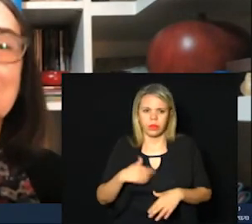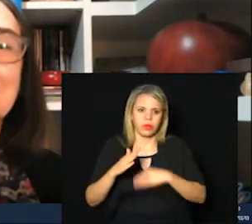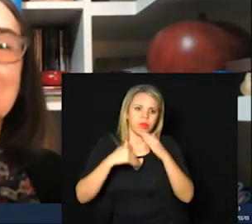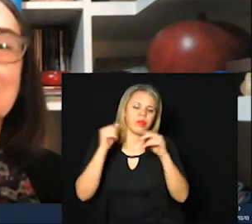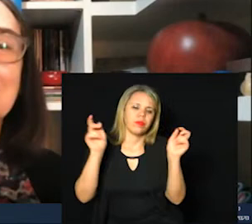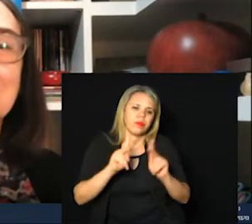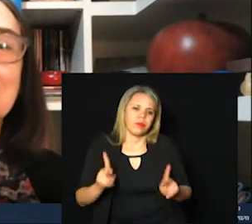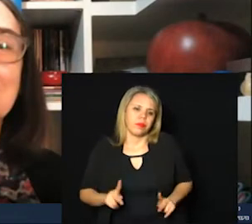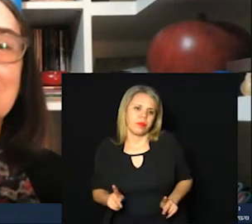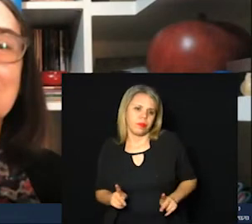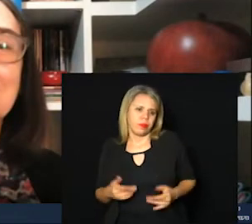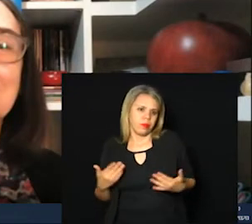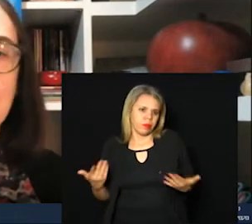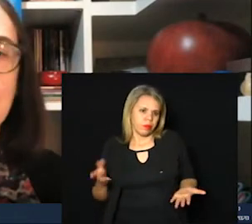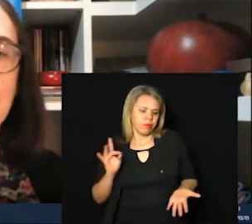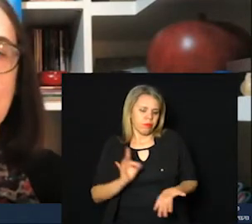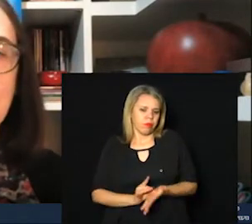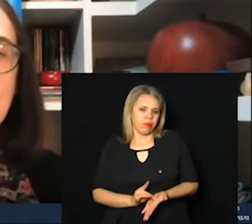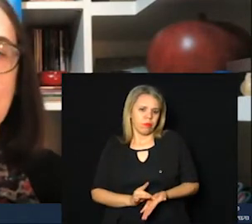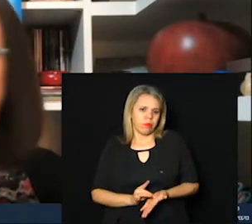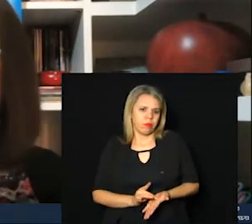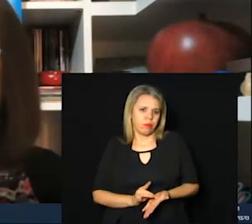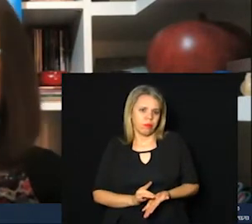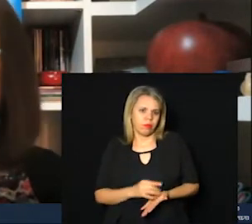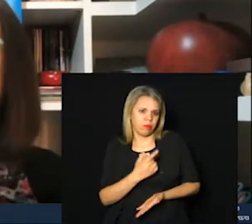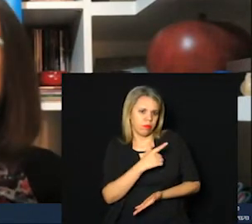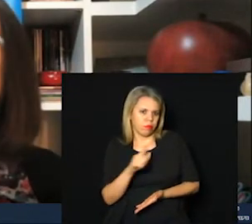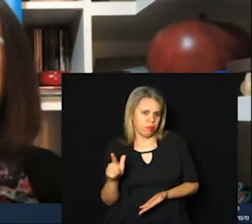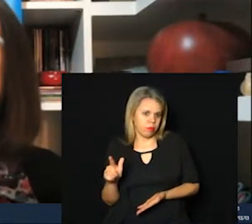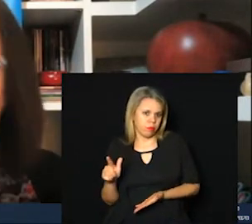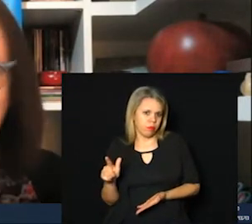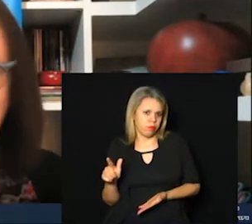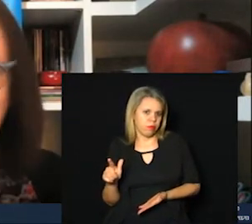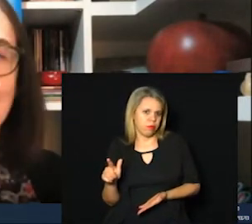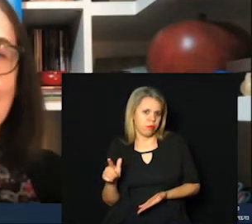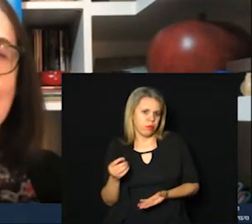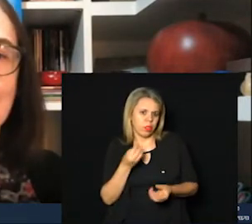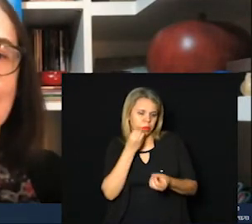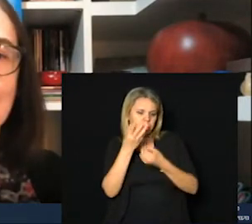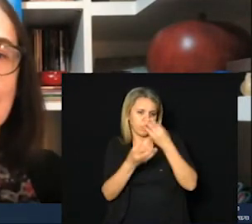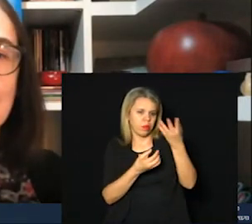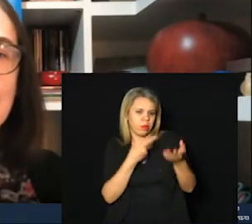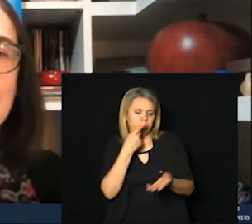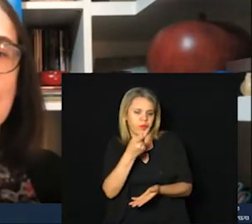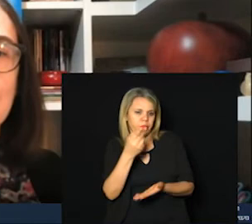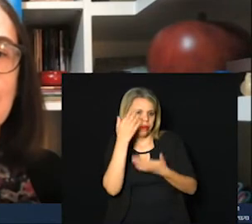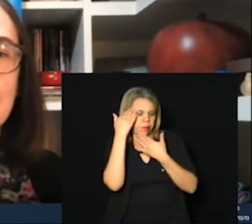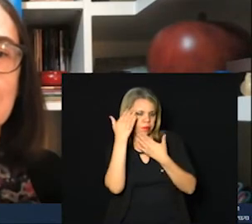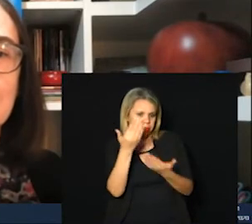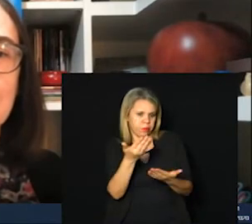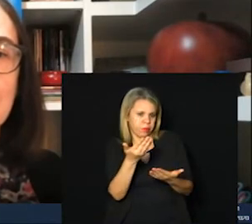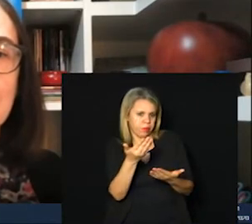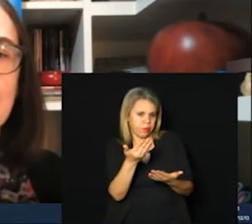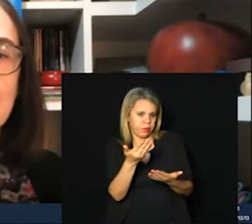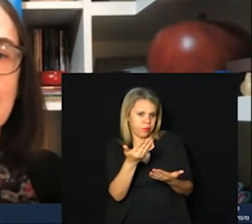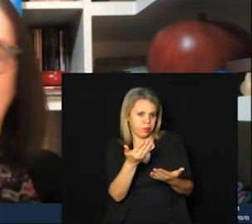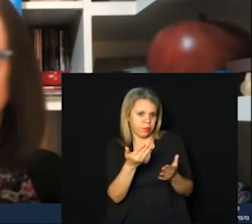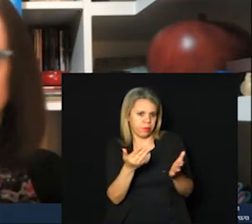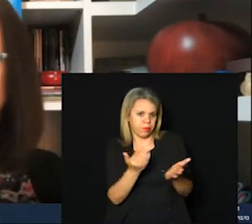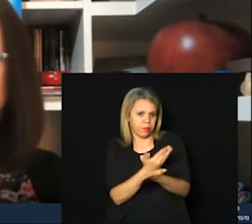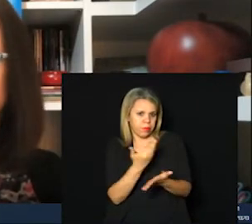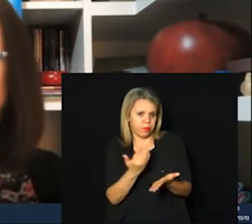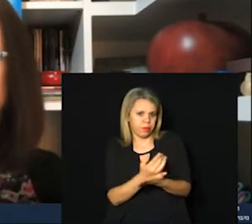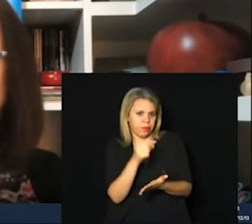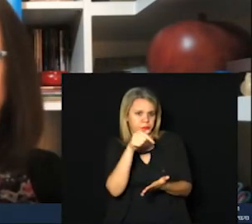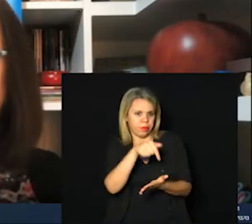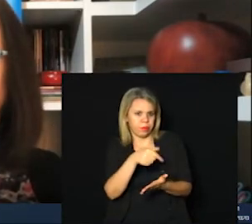paz. Então, de fato, eu não tenho nem palavras para dizer e agradecer por esse tesourinho aqui, esse tesouro